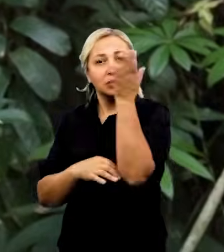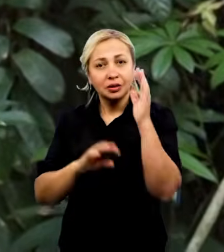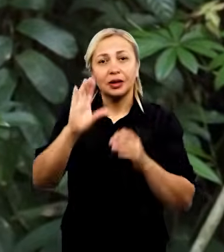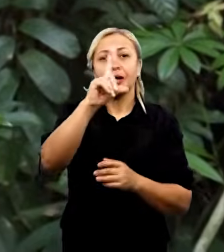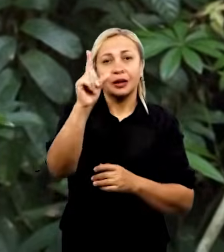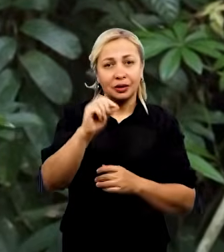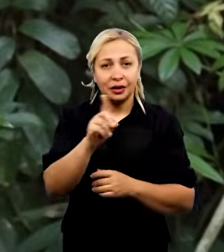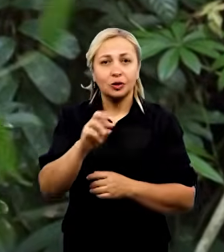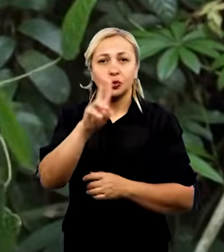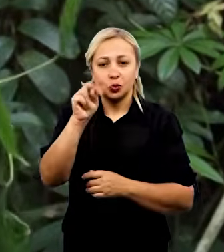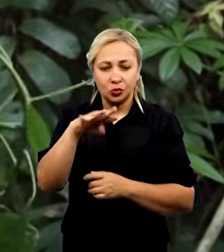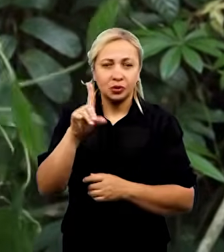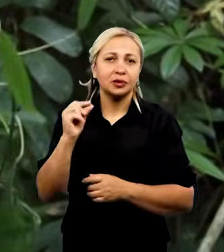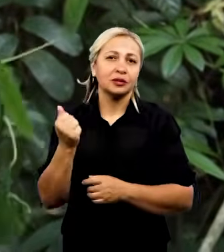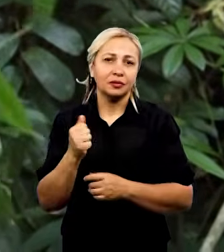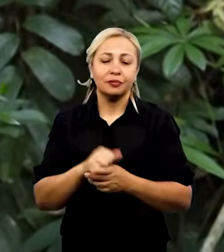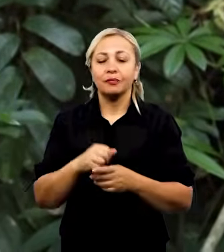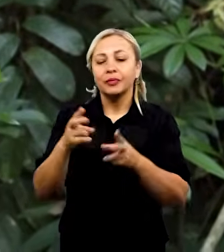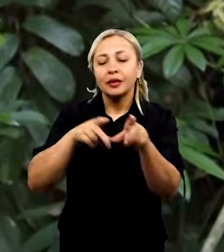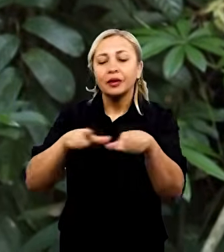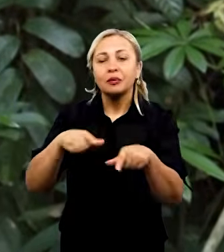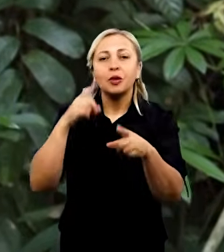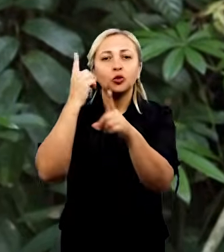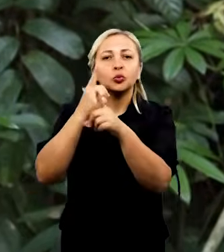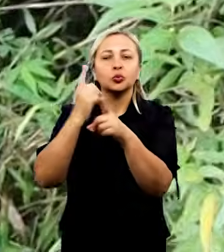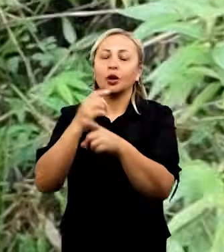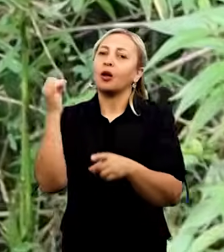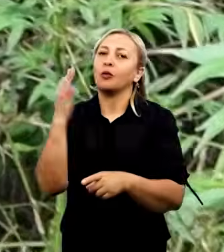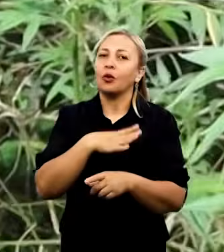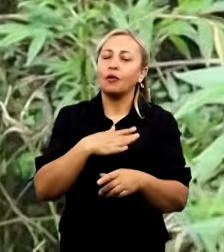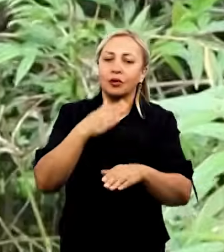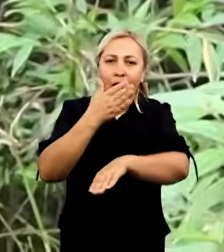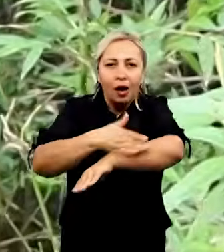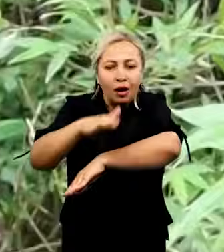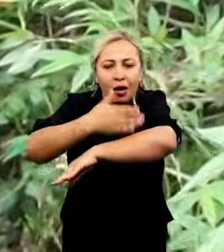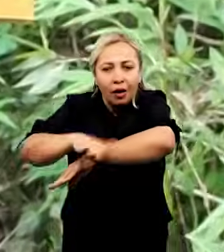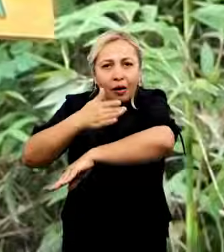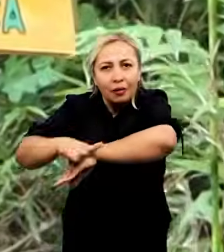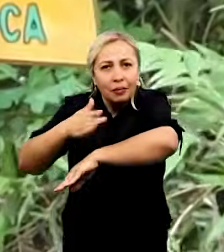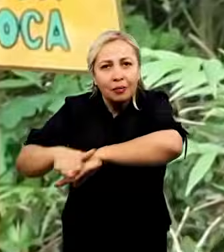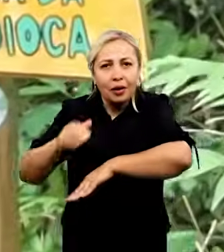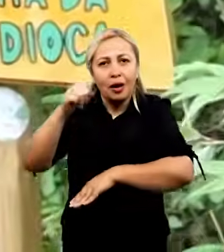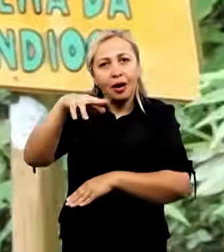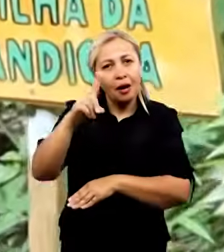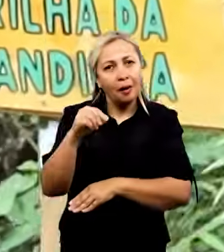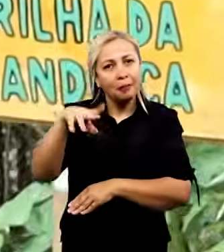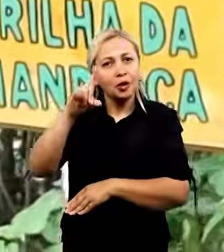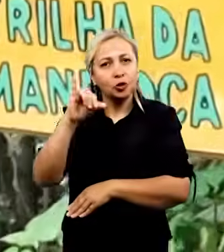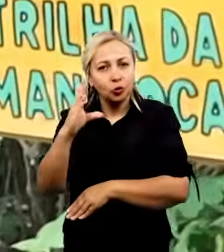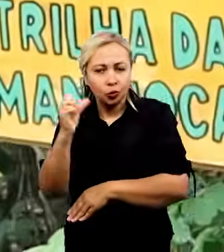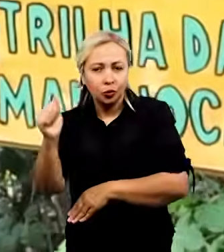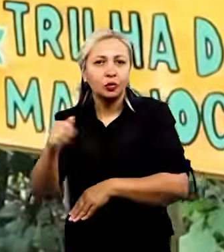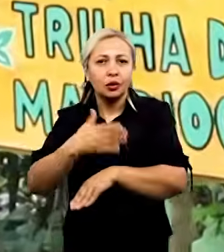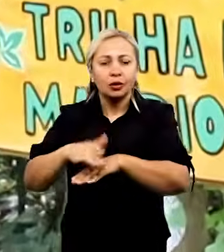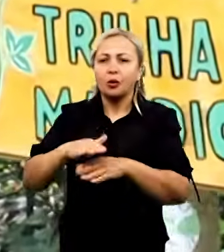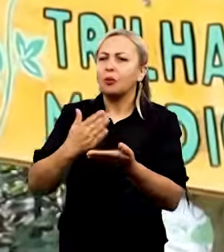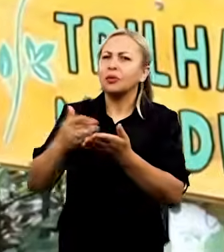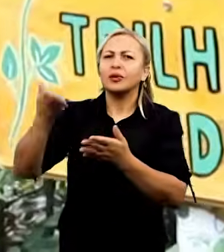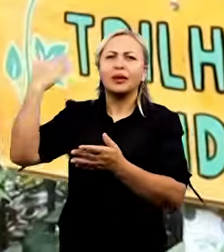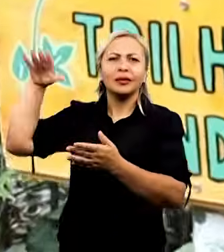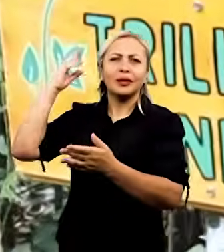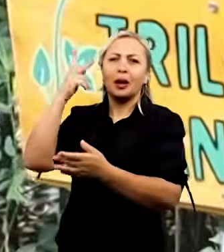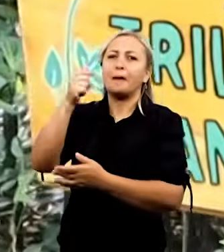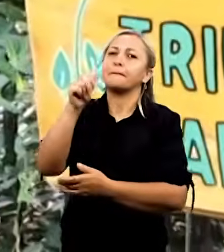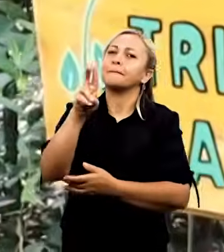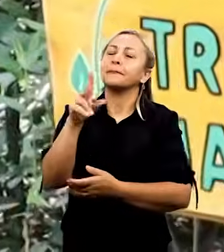Casuzinha. O trabalho de descoberta dessa espécie nova de mandioca começou lá com o professor Paulo César Carvalho. E aí a gente